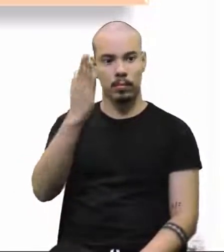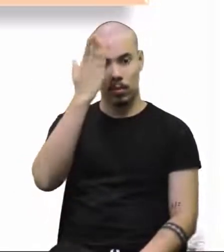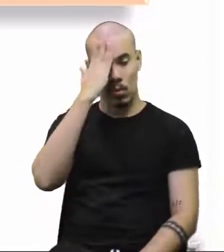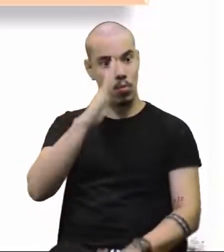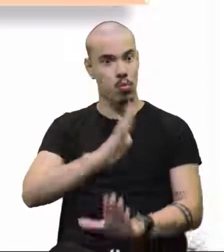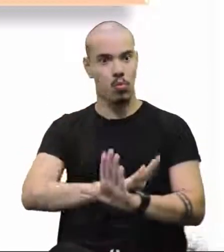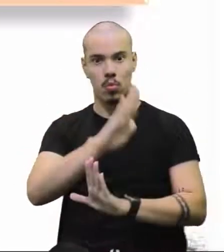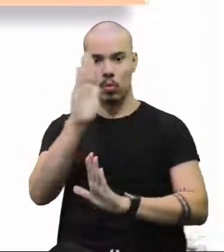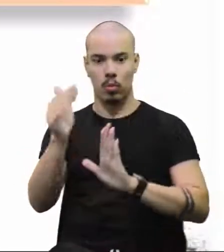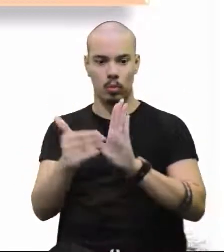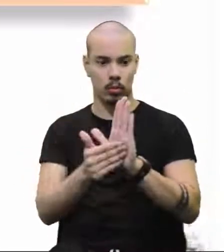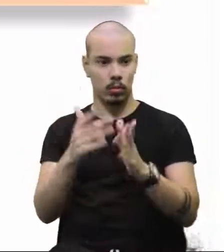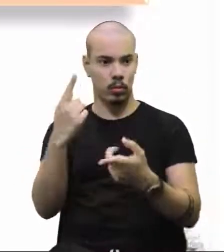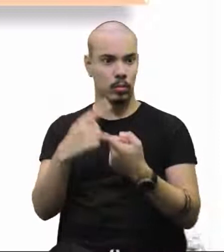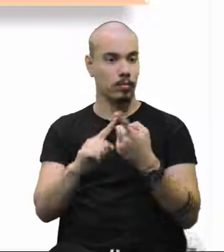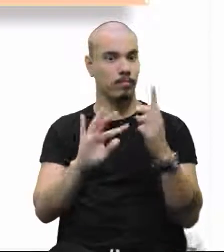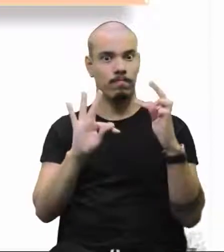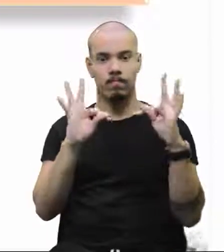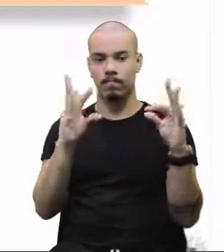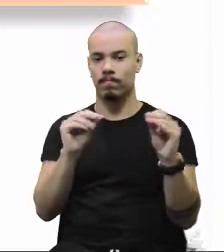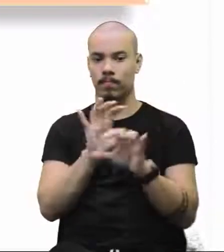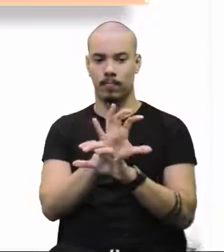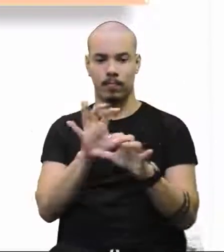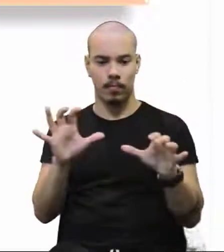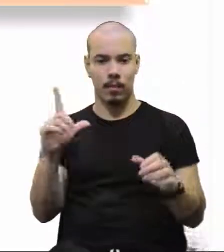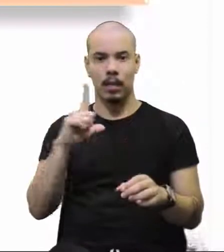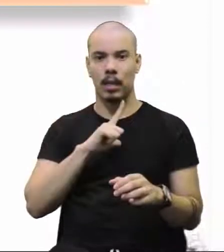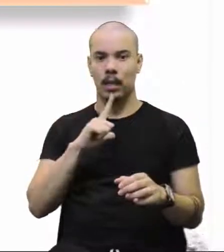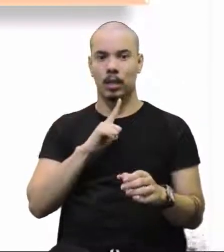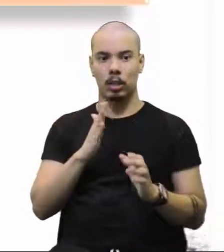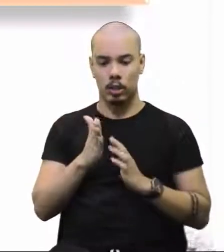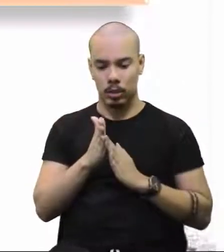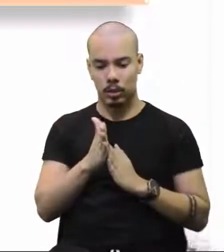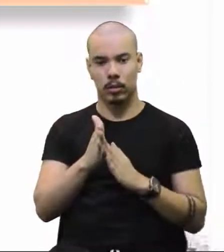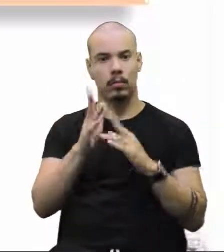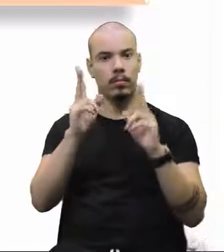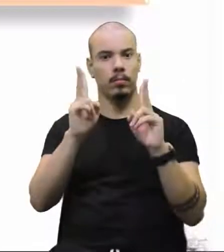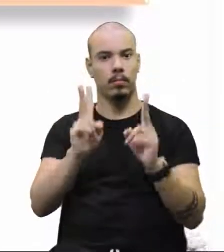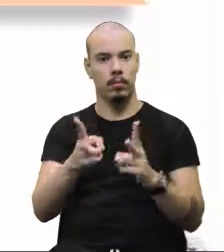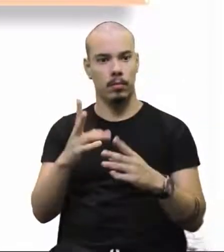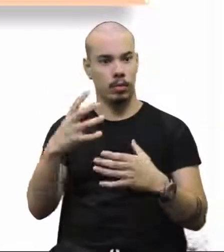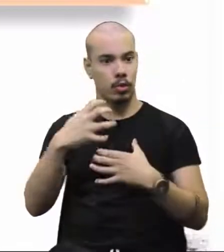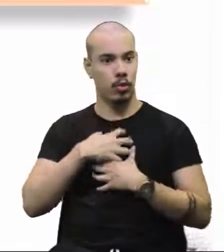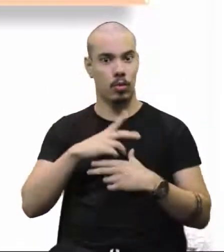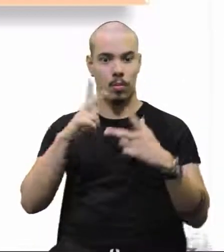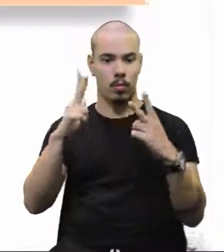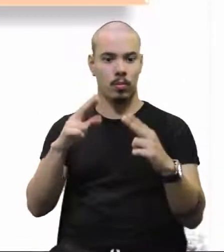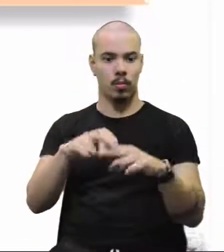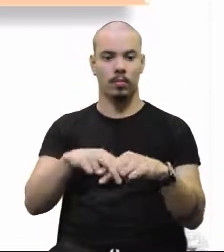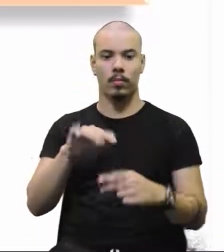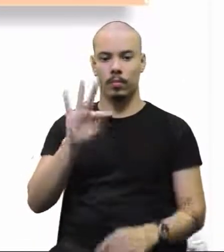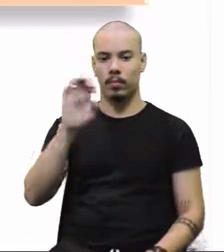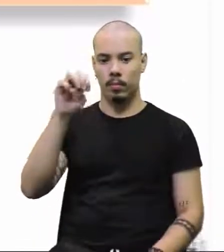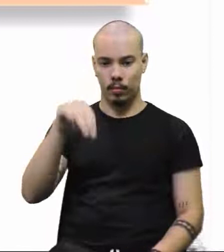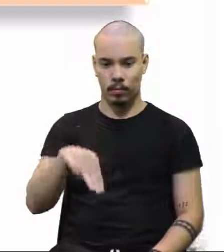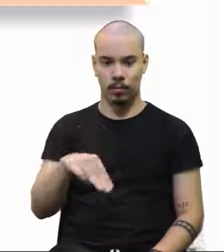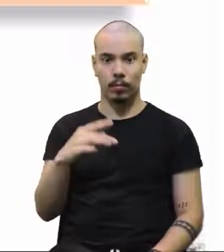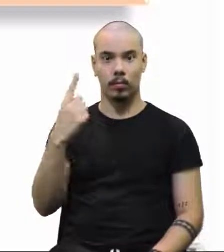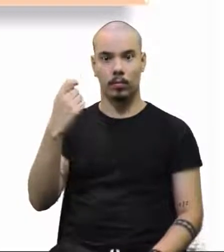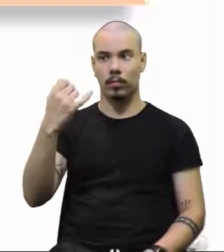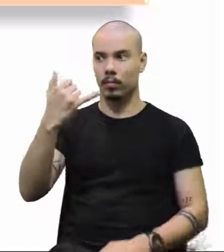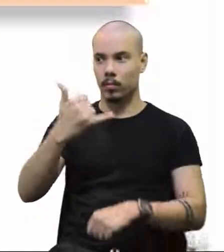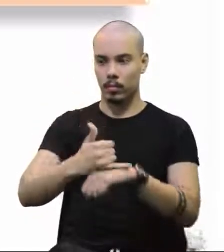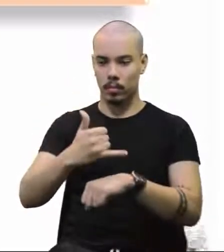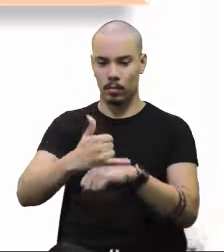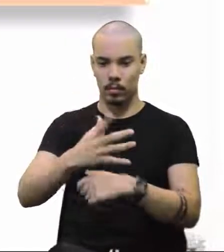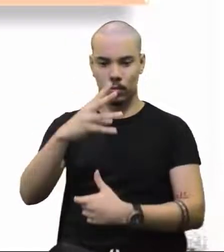porque toda a barra está se movendo na mesma direção e mesmo sentido. Então, fé induzida em uma barra. Como